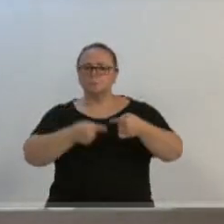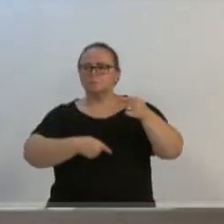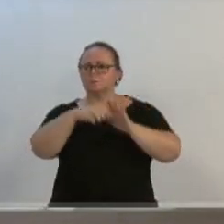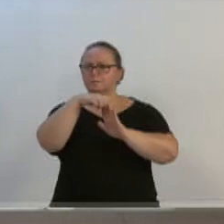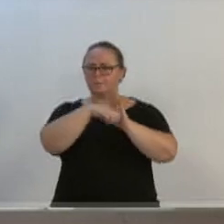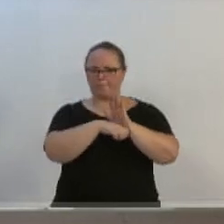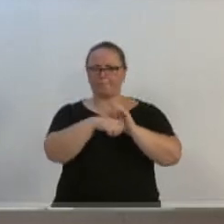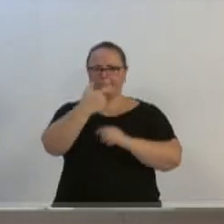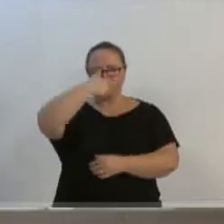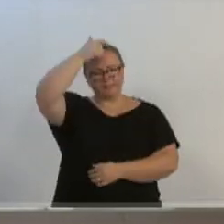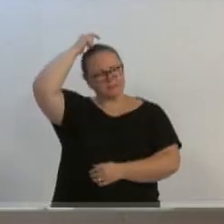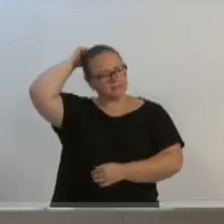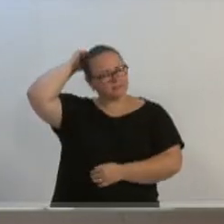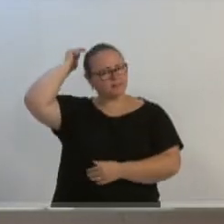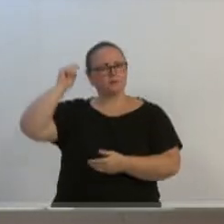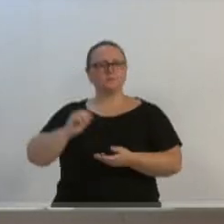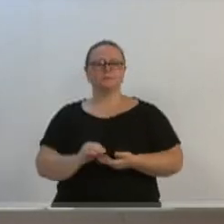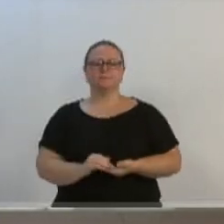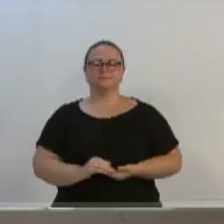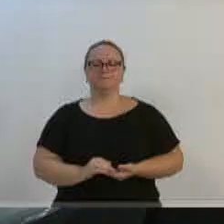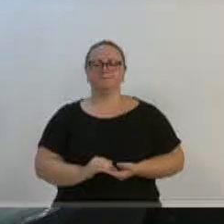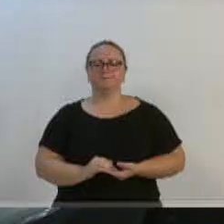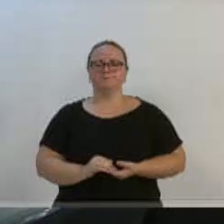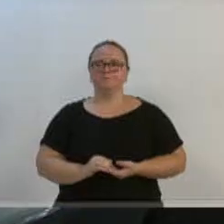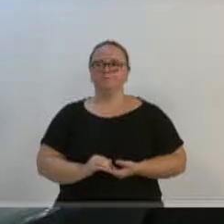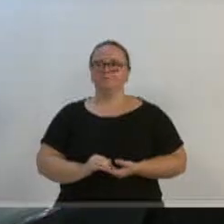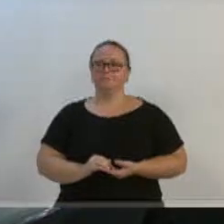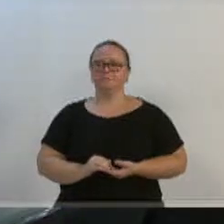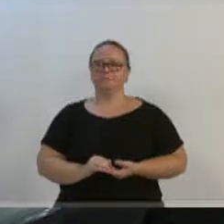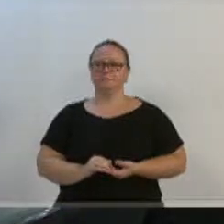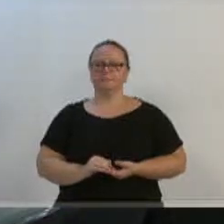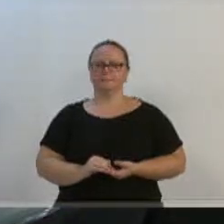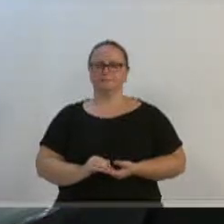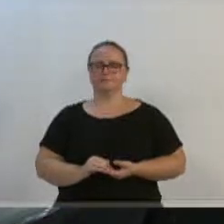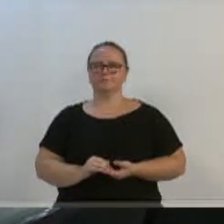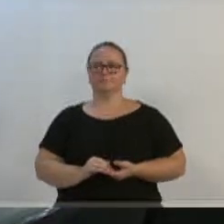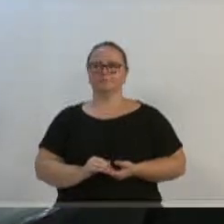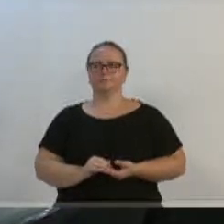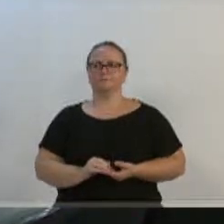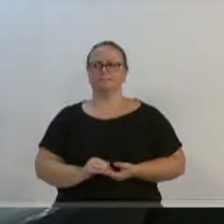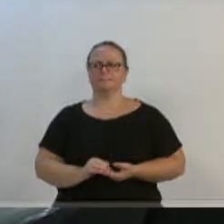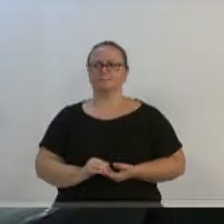Vereador Adriano? Vereador Adriano Pereira tem a palavra.